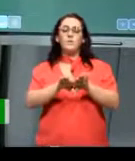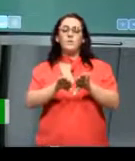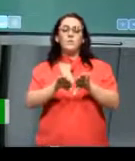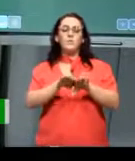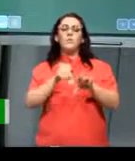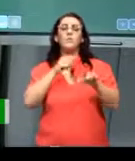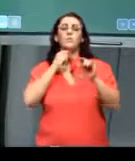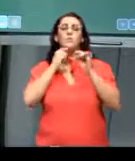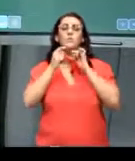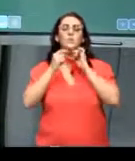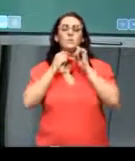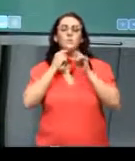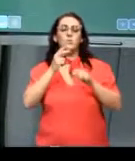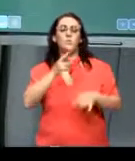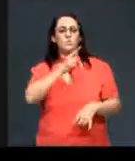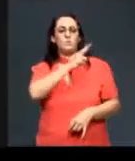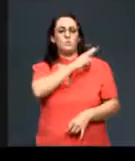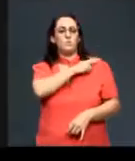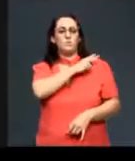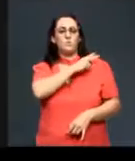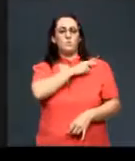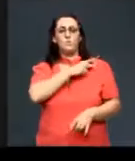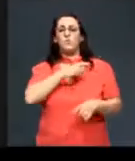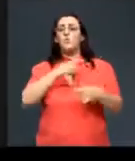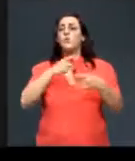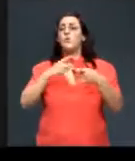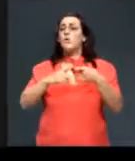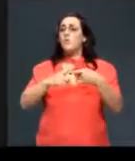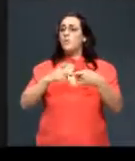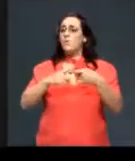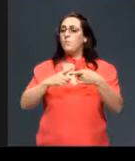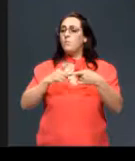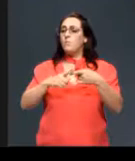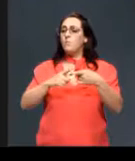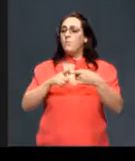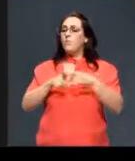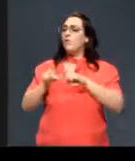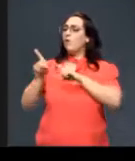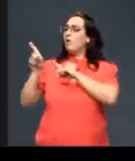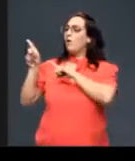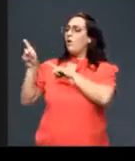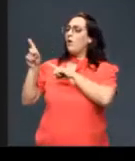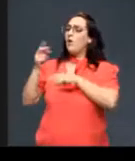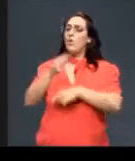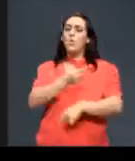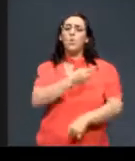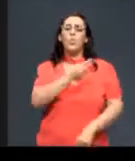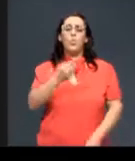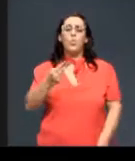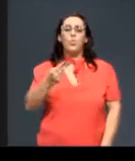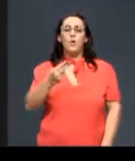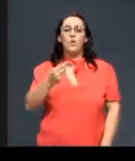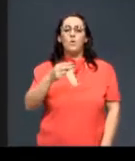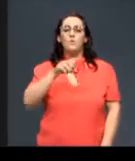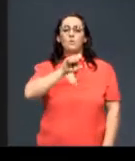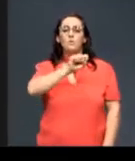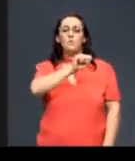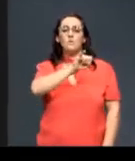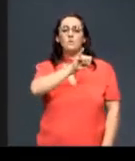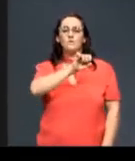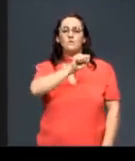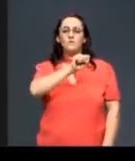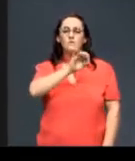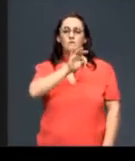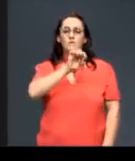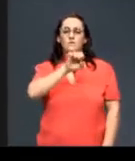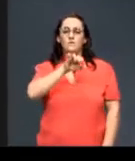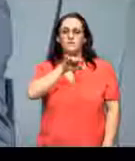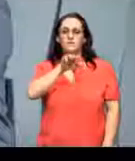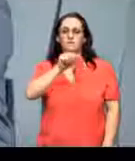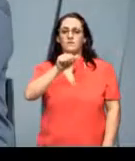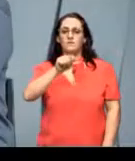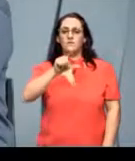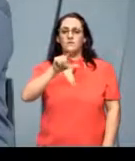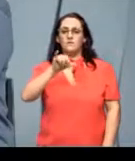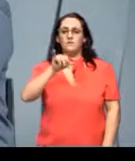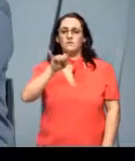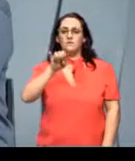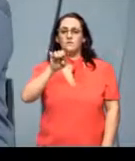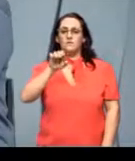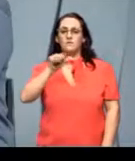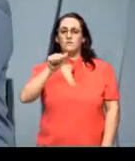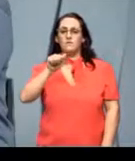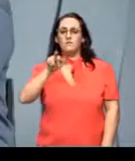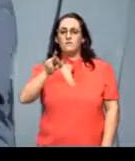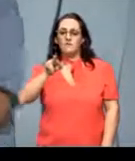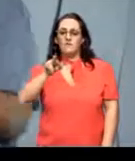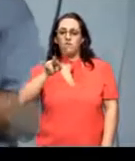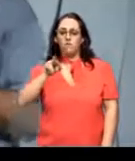ano. Por que o sistema linear tem esse nome? Ótimo. Então, na matemática eu gosto de analisar